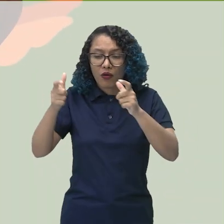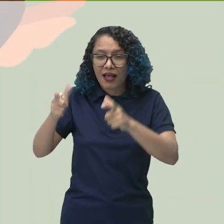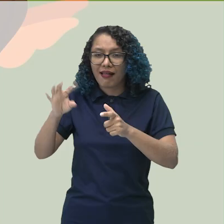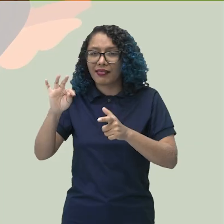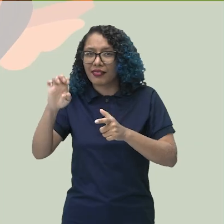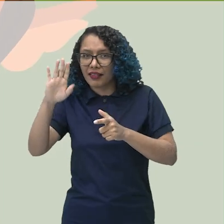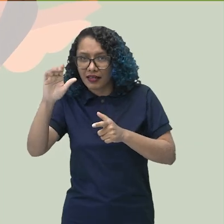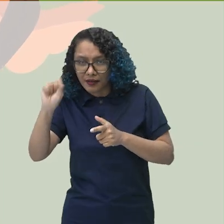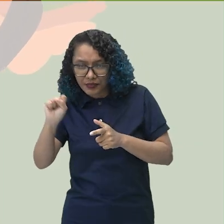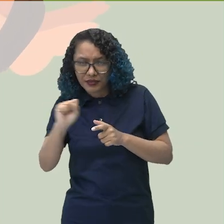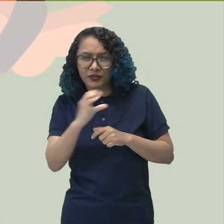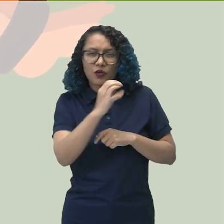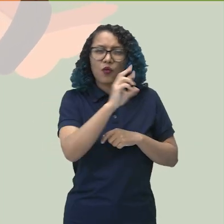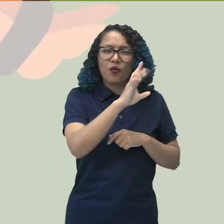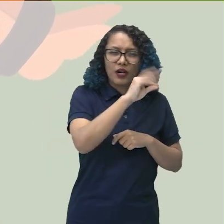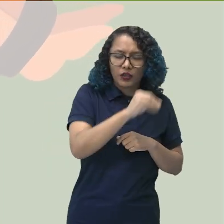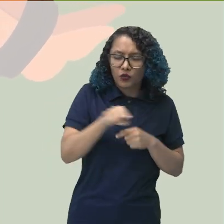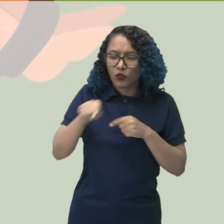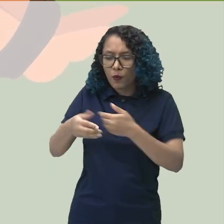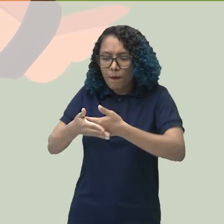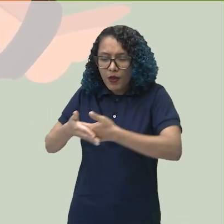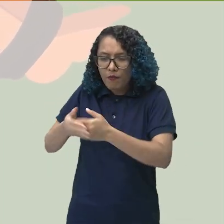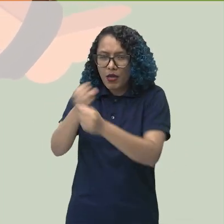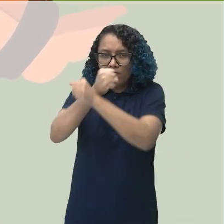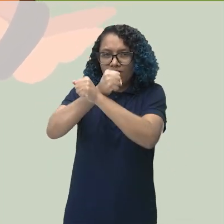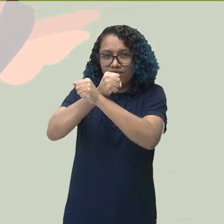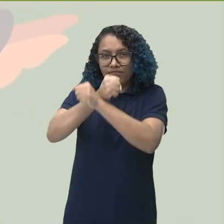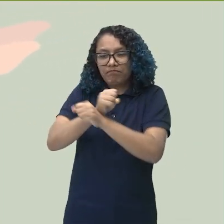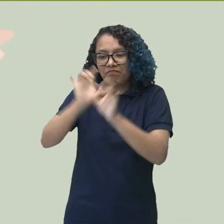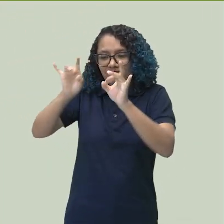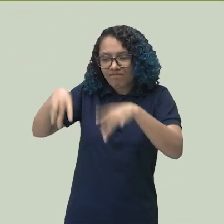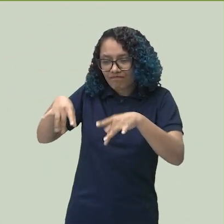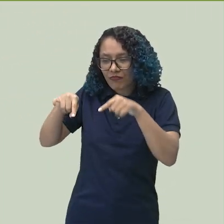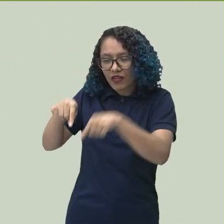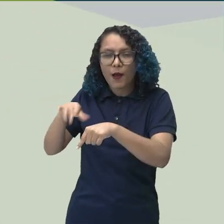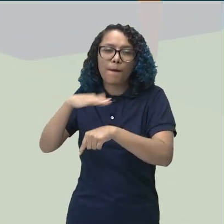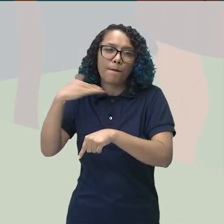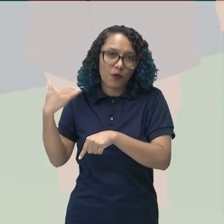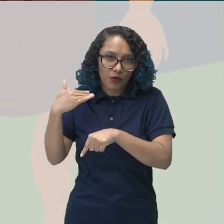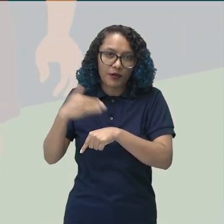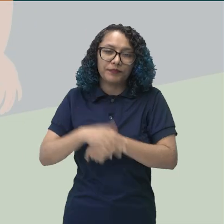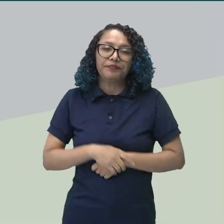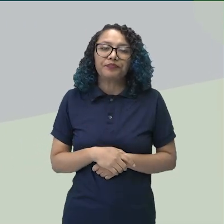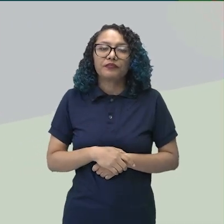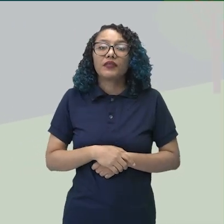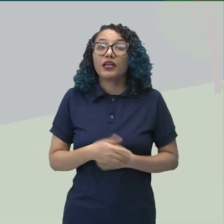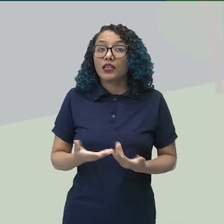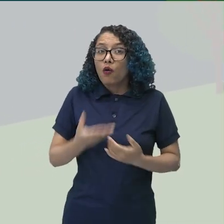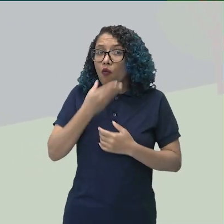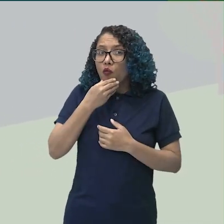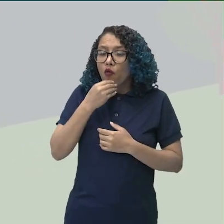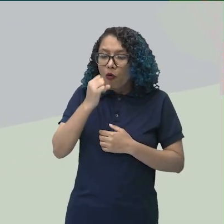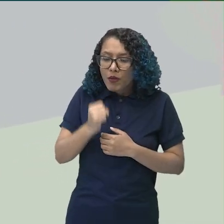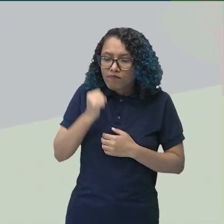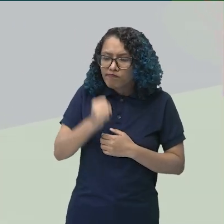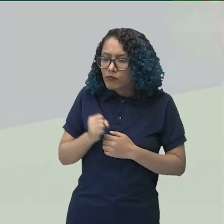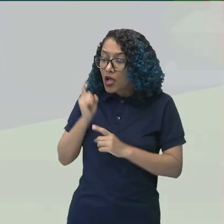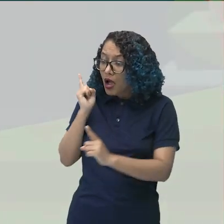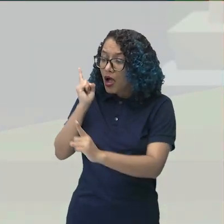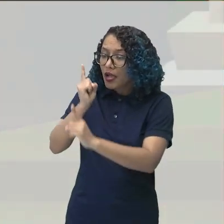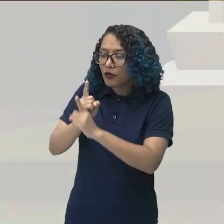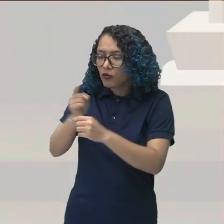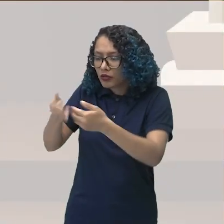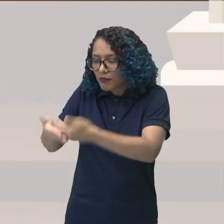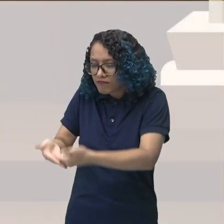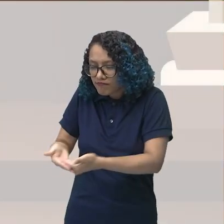os pés amarrados, um bebê tebano deve ser deixado ali para morrer. Um pastor o encontra e, por piedade, o